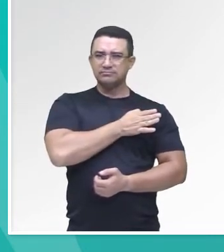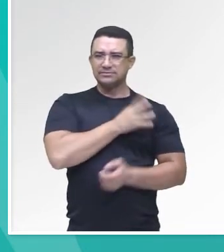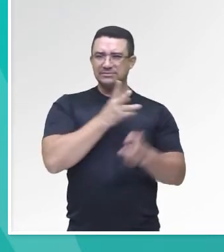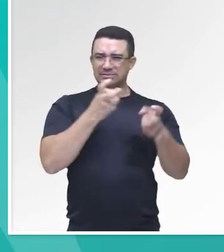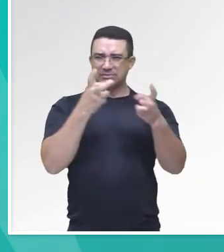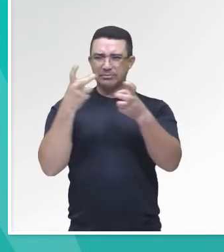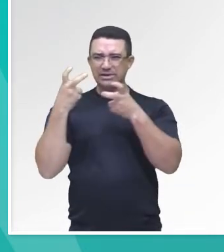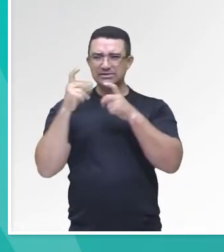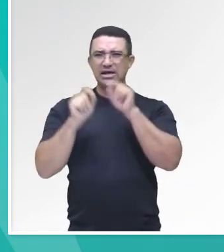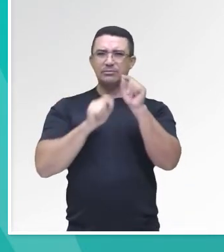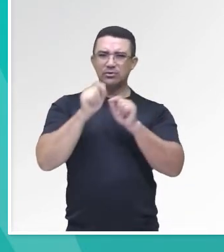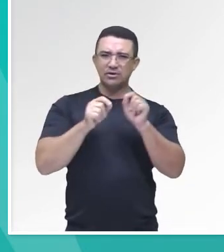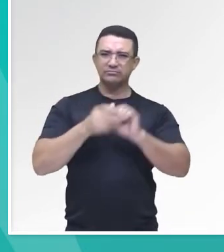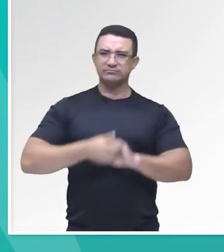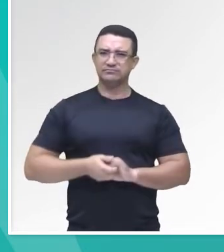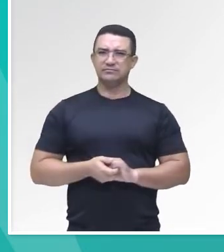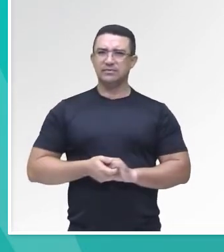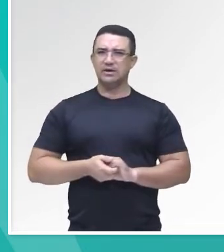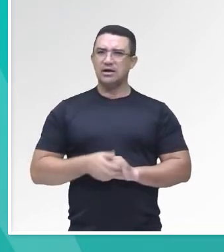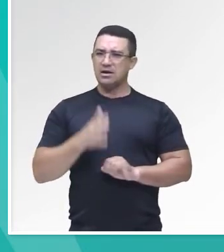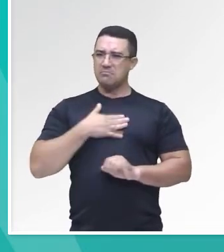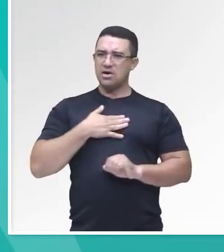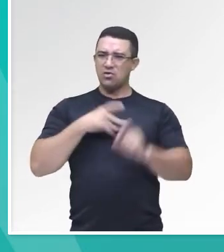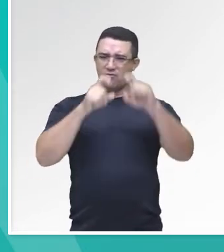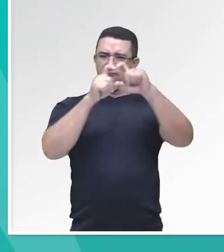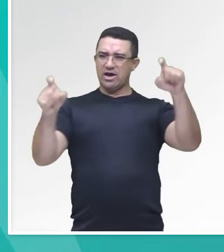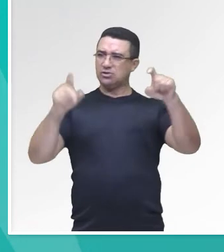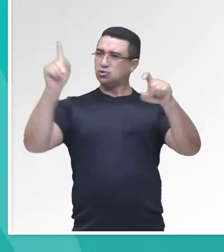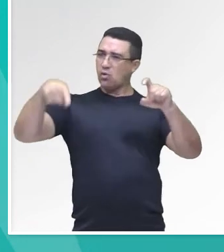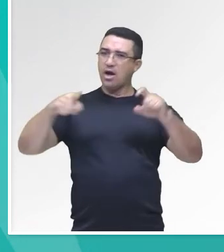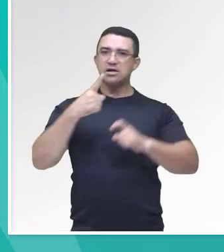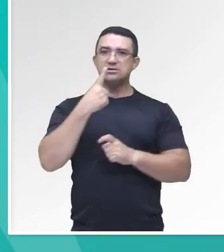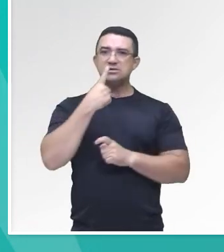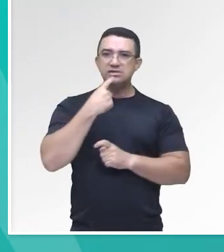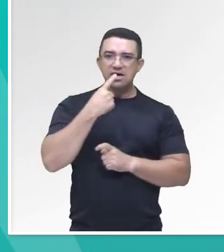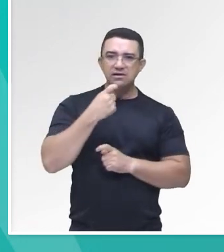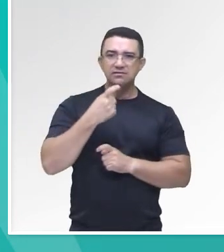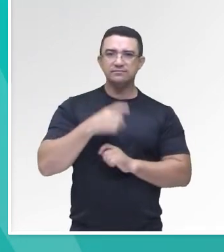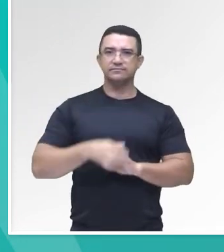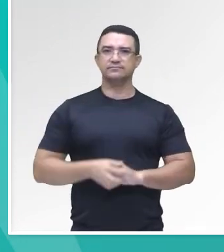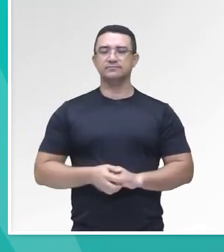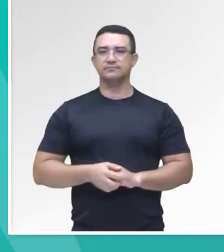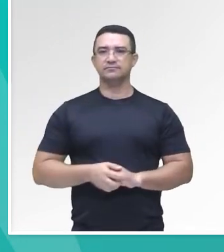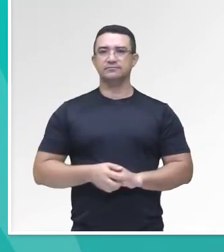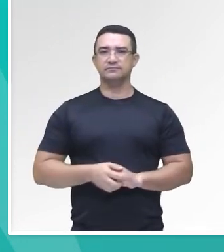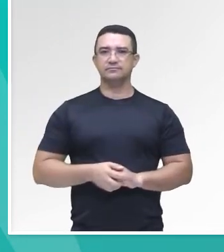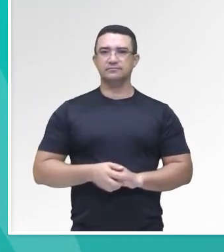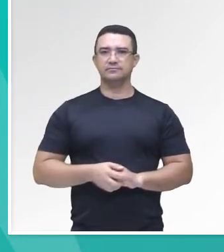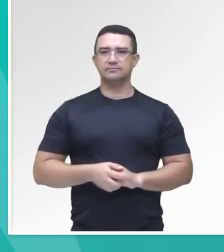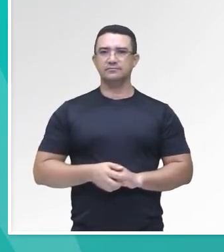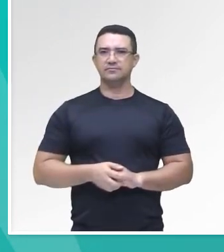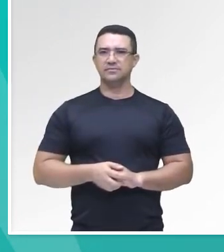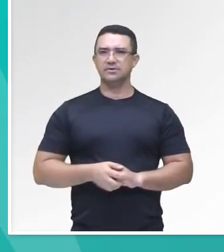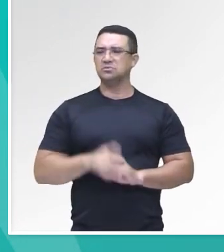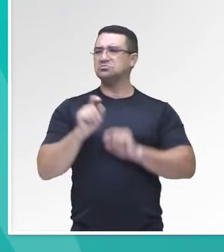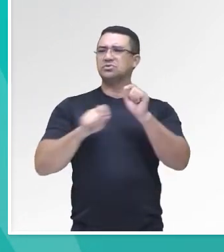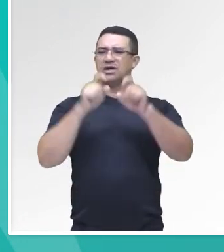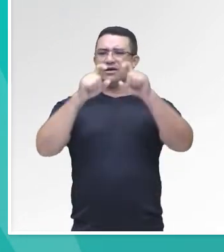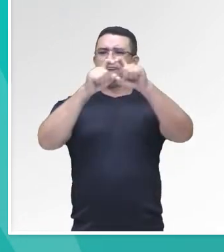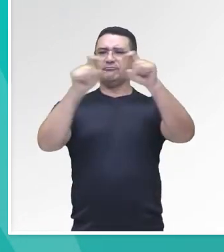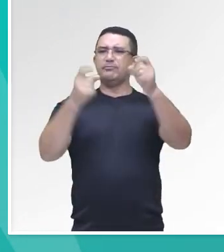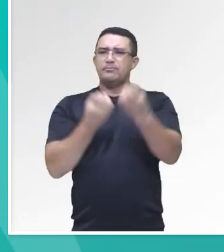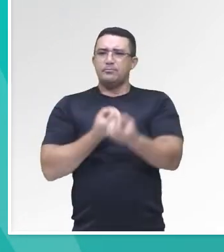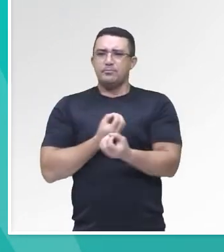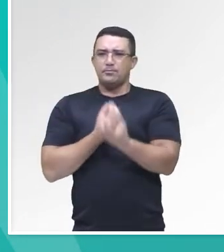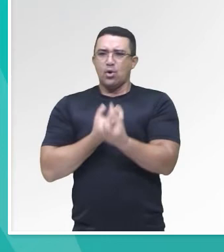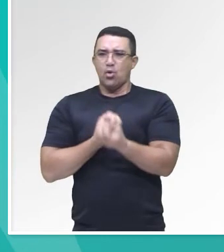dele, ele diz o seguinte, ó, meu verso é sangue. Então vejam bem, o que é o verso que